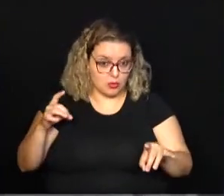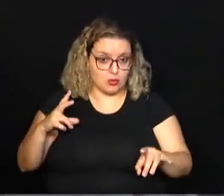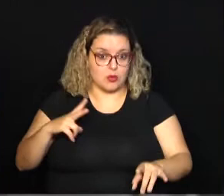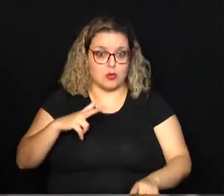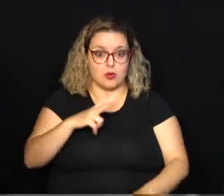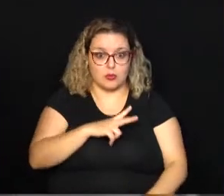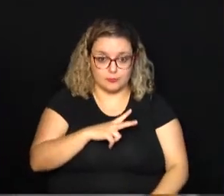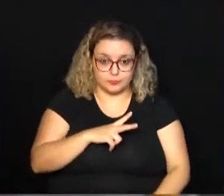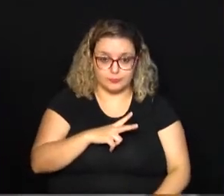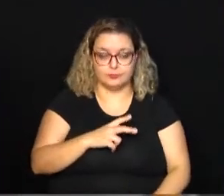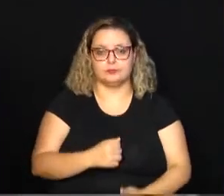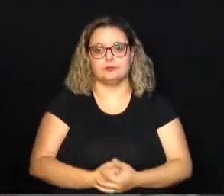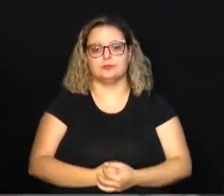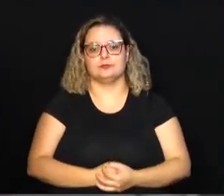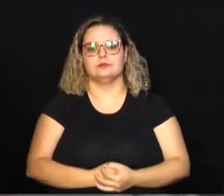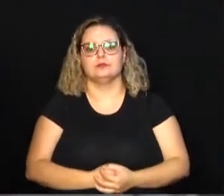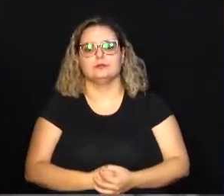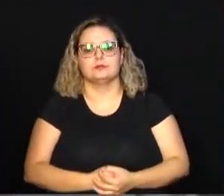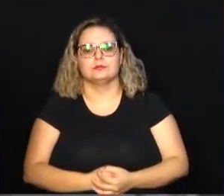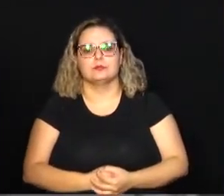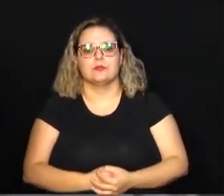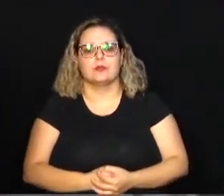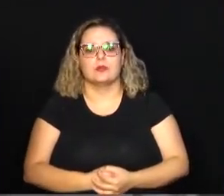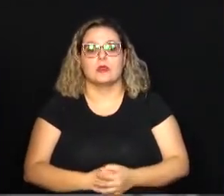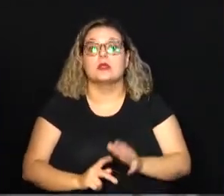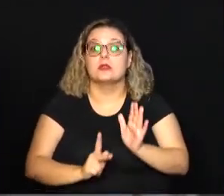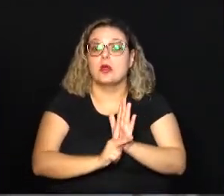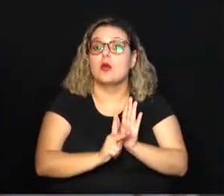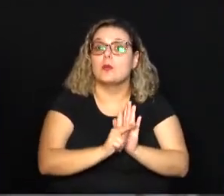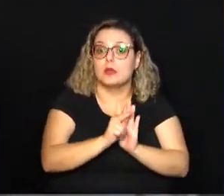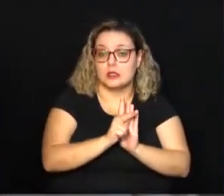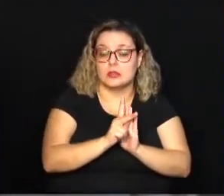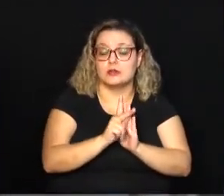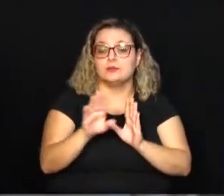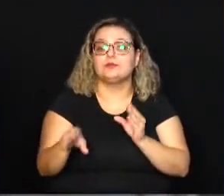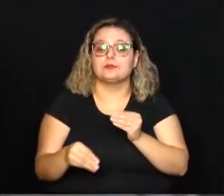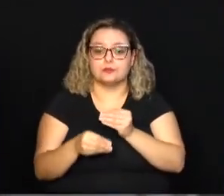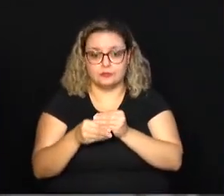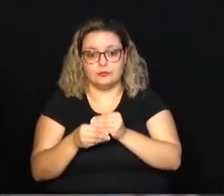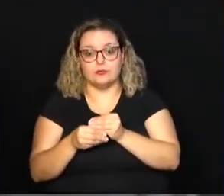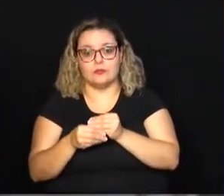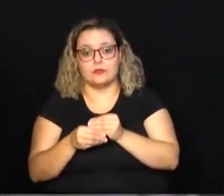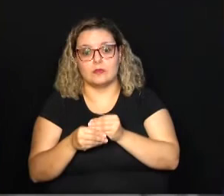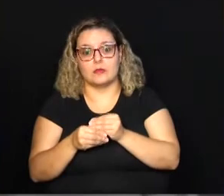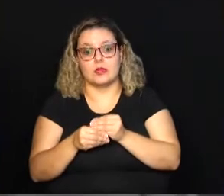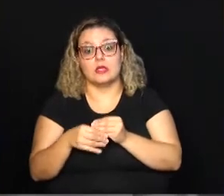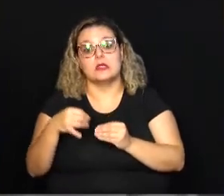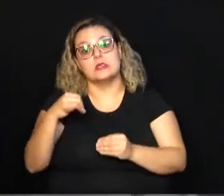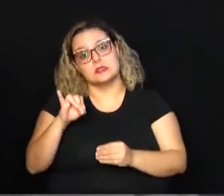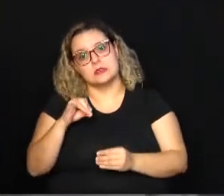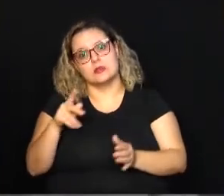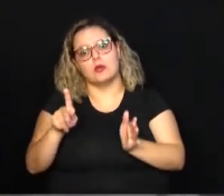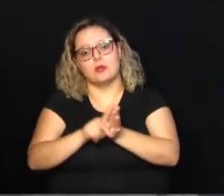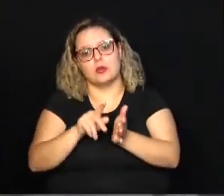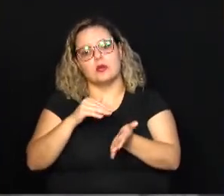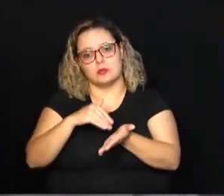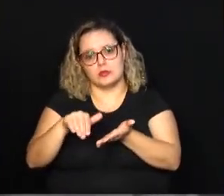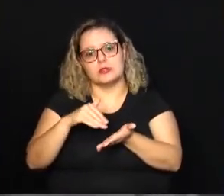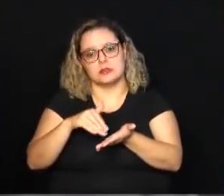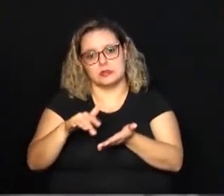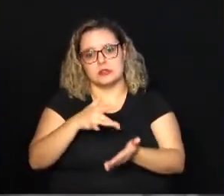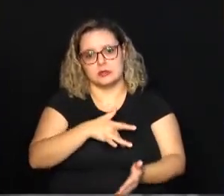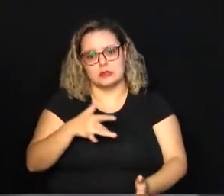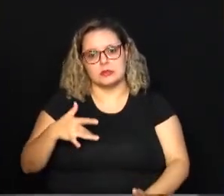tem alguns eventos que estão sendo planejados e implementados que eu ficaria mais à vontade se ele falasse, porque é